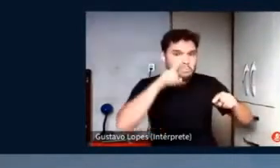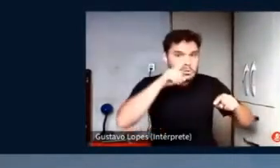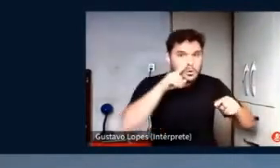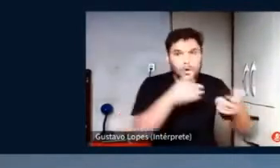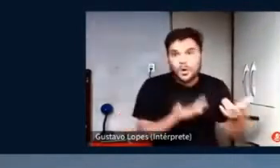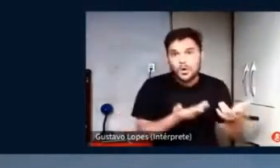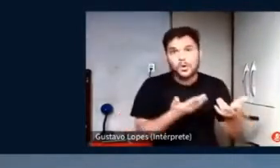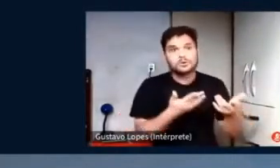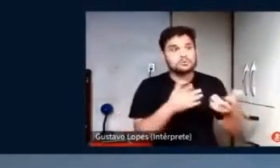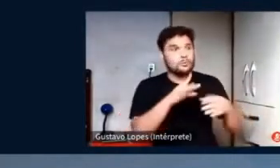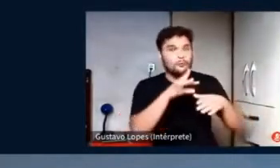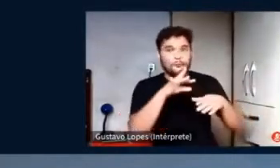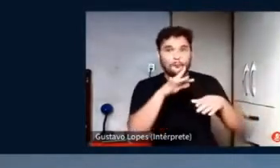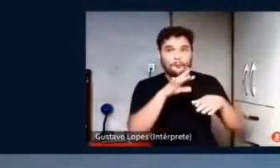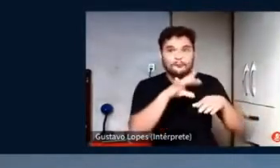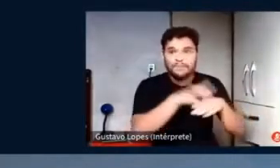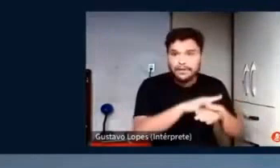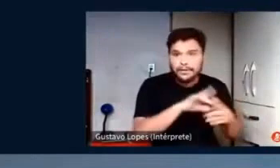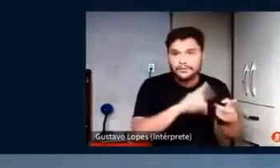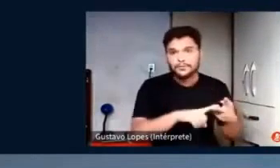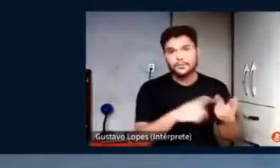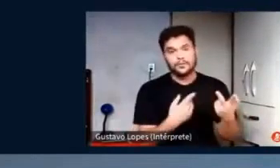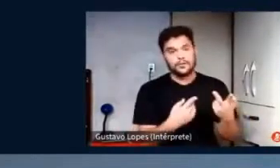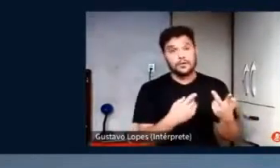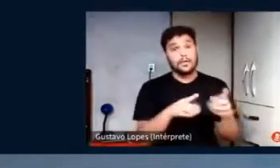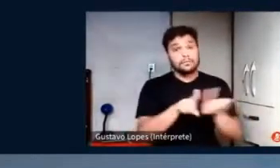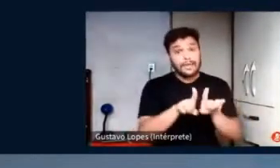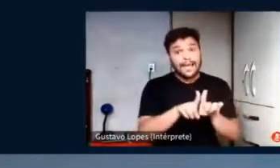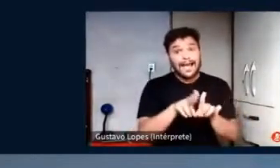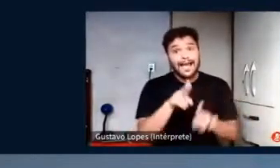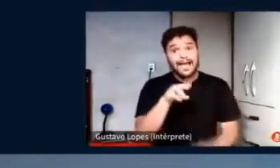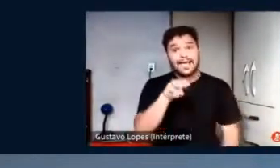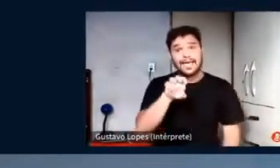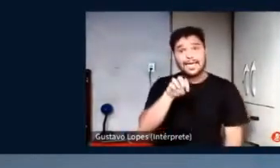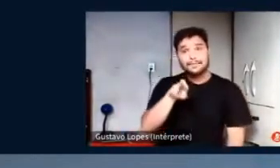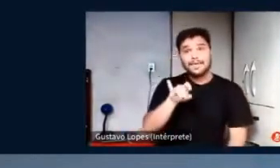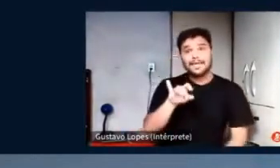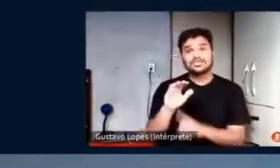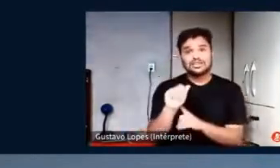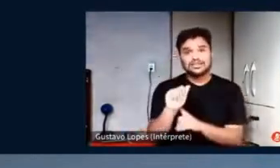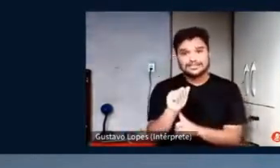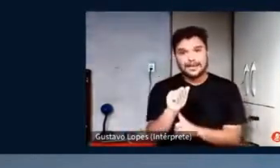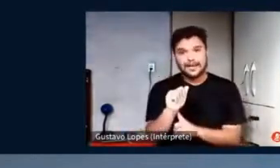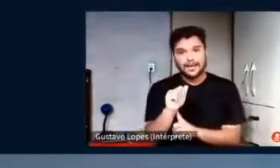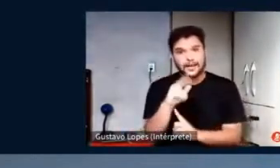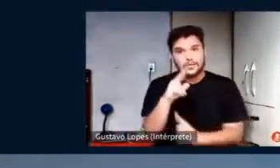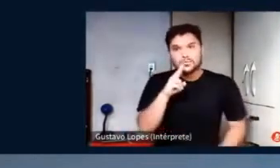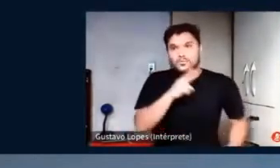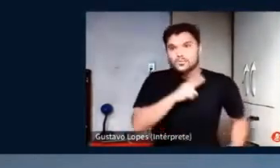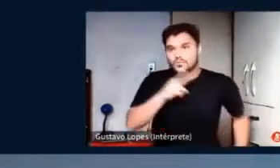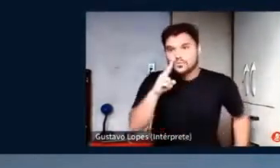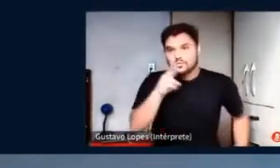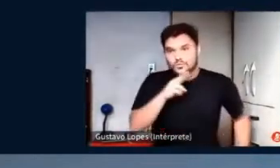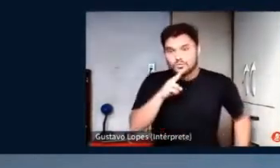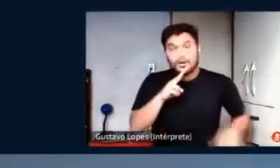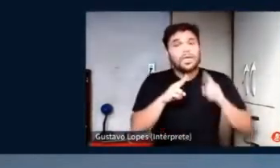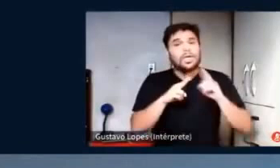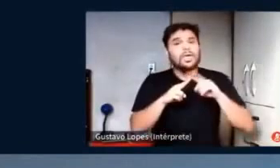vírus perigoso. Aí eu tenho a emergência, que é uma situação que leva